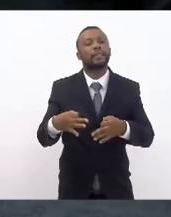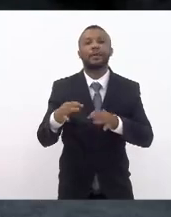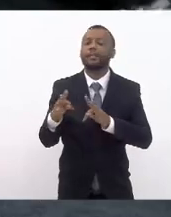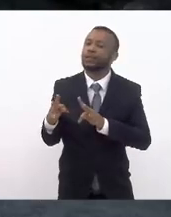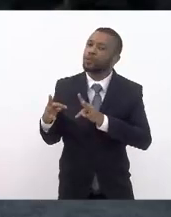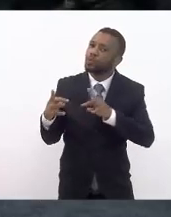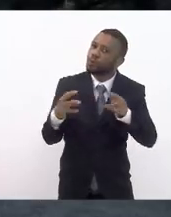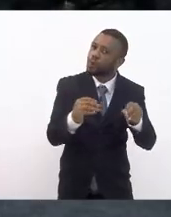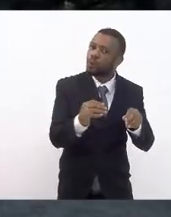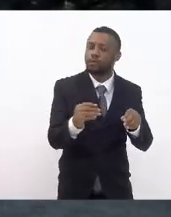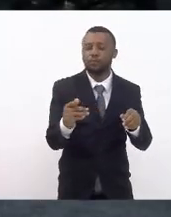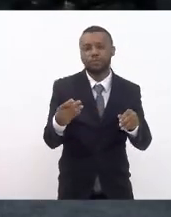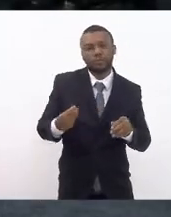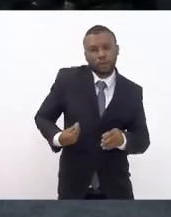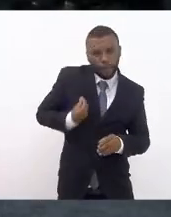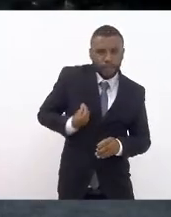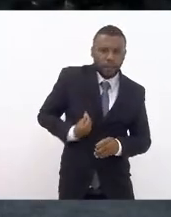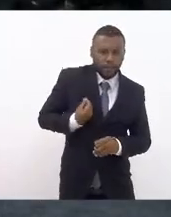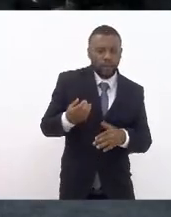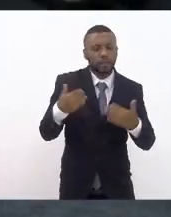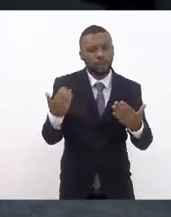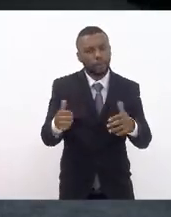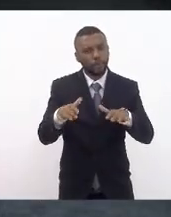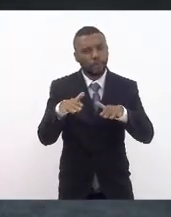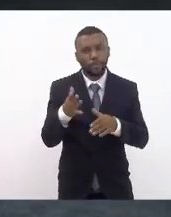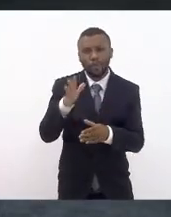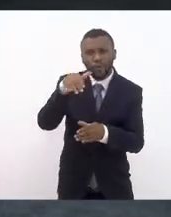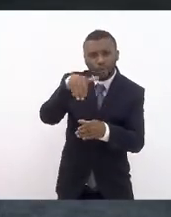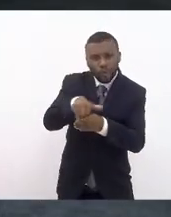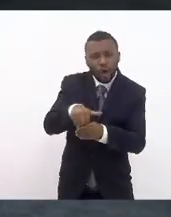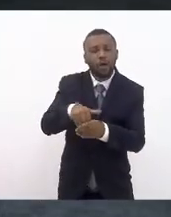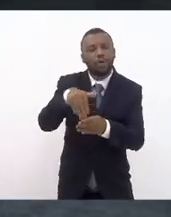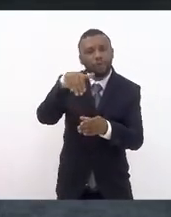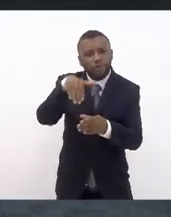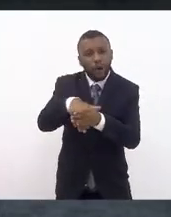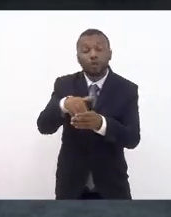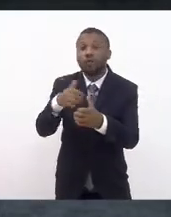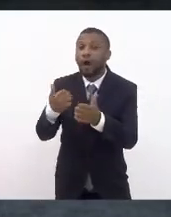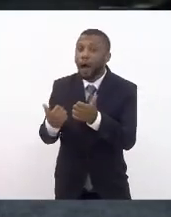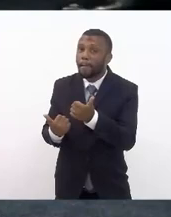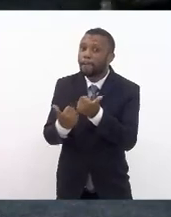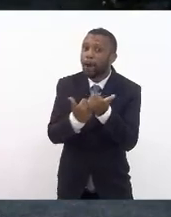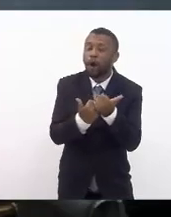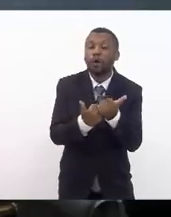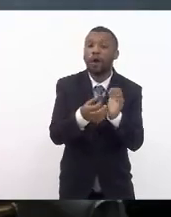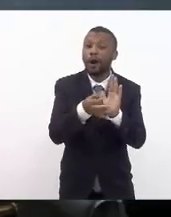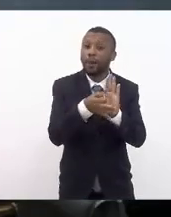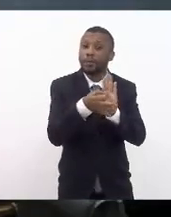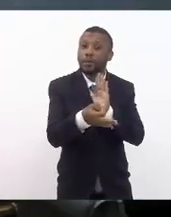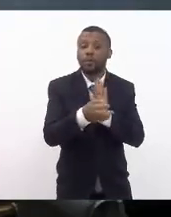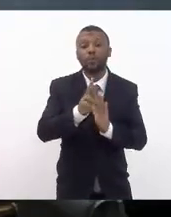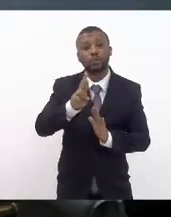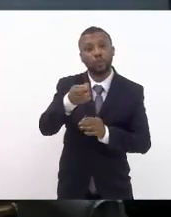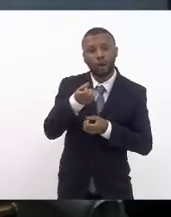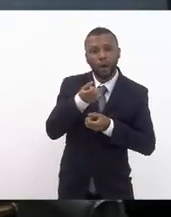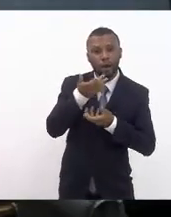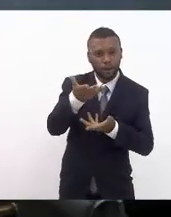aqui. Então, presidente, o meu voto é acompanhando o parecer do relator.